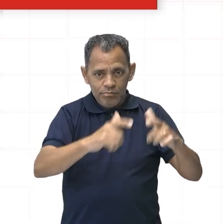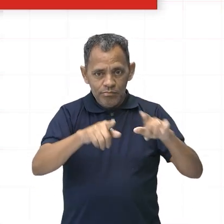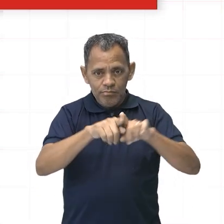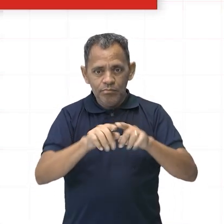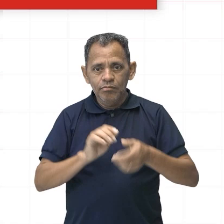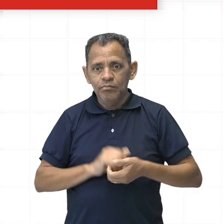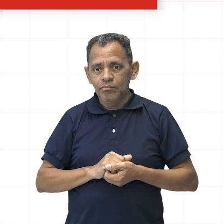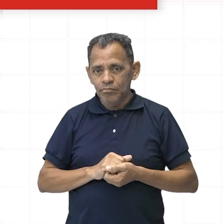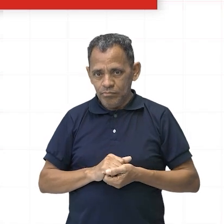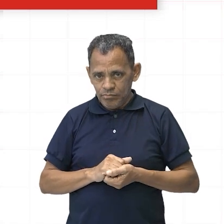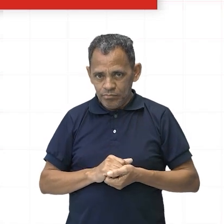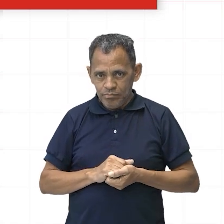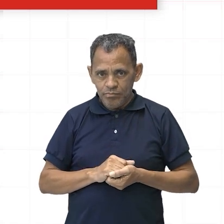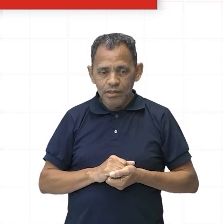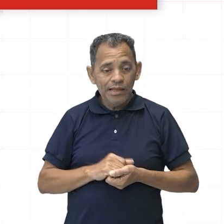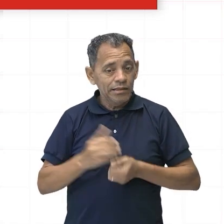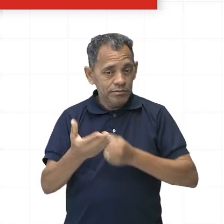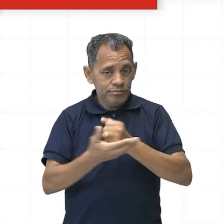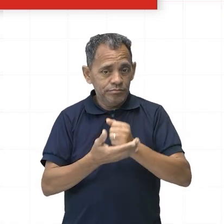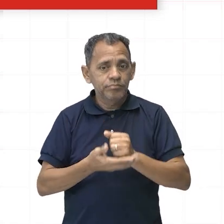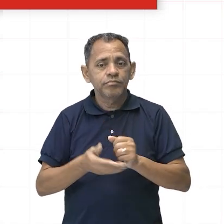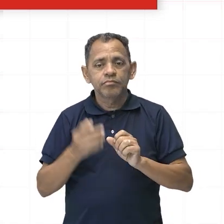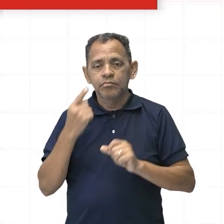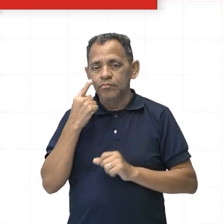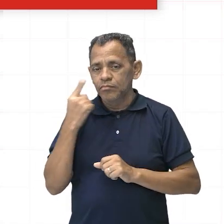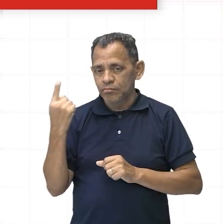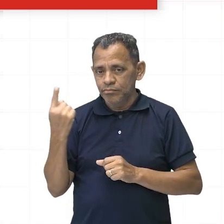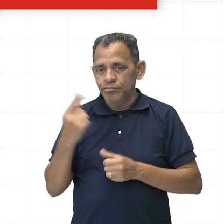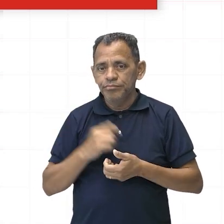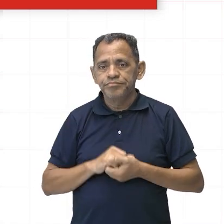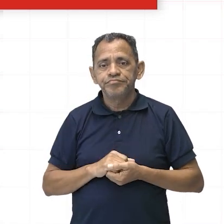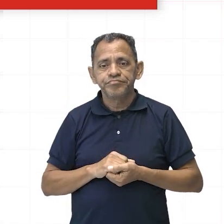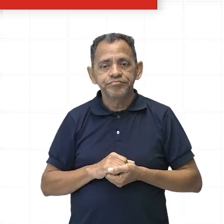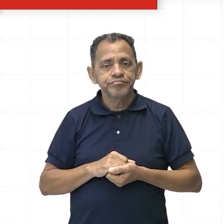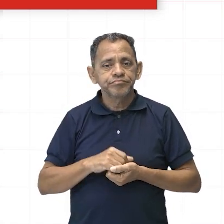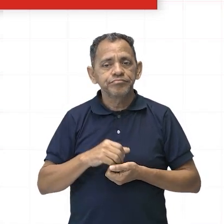de Tartus, tá? E a Síria, por um lado,